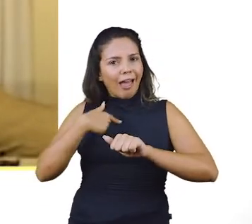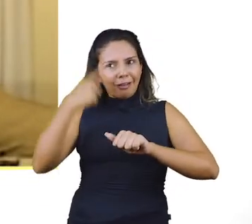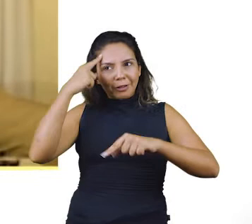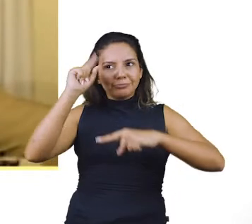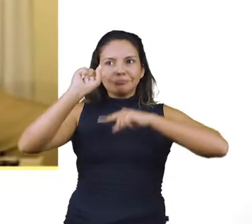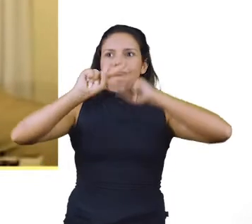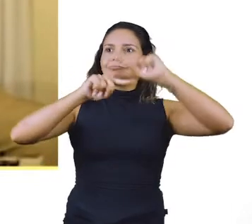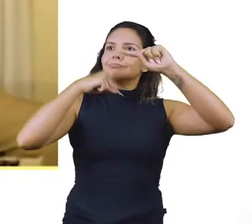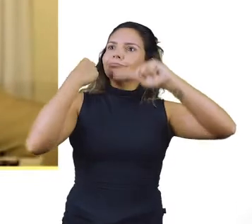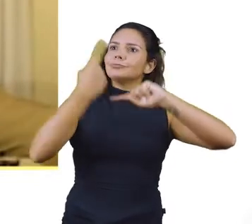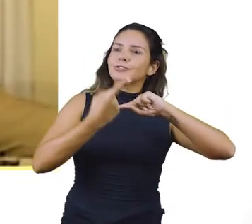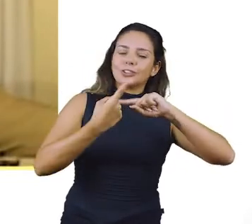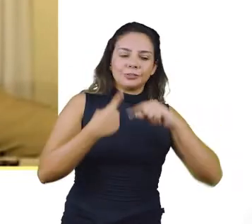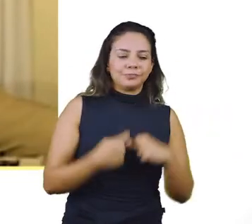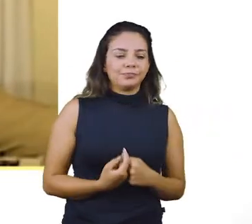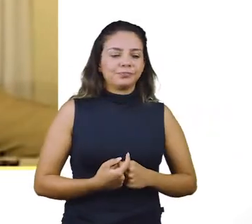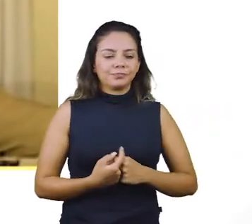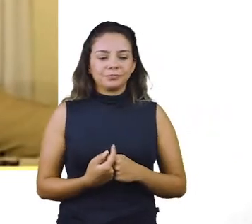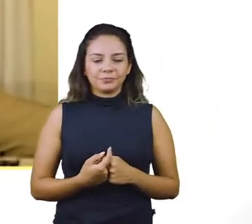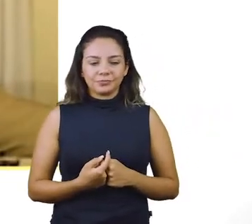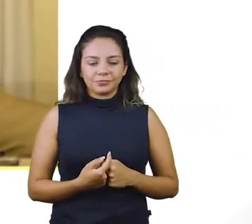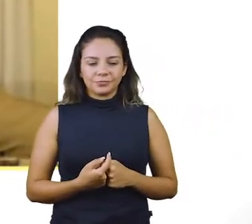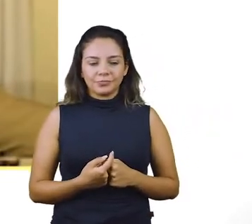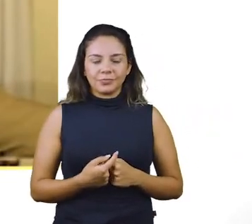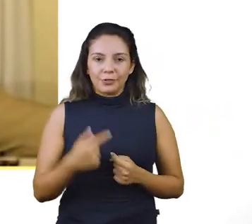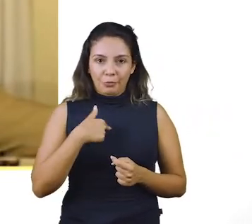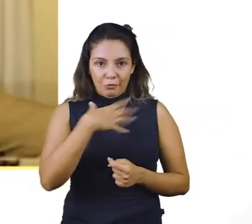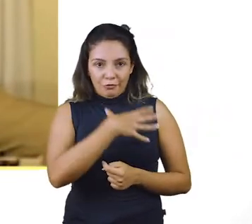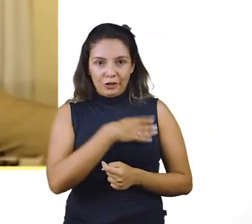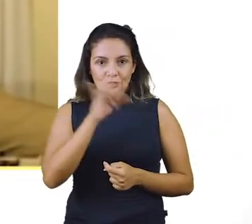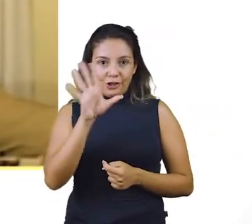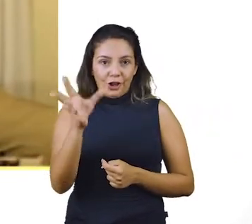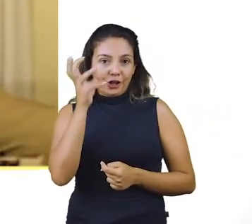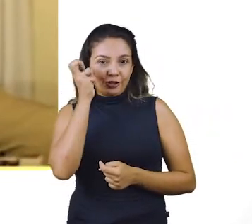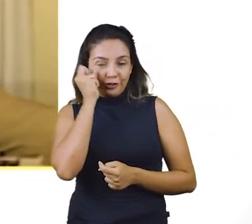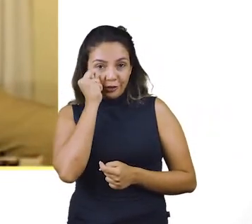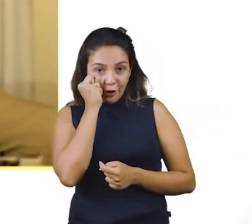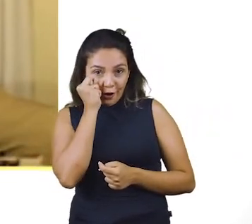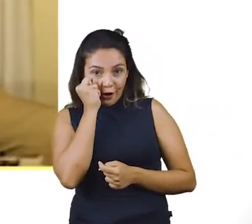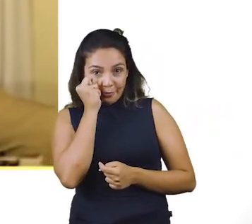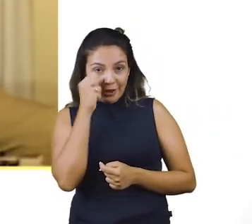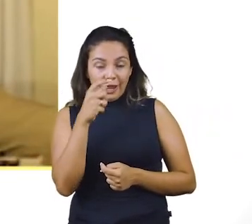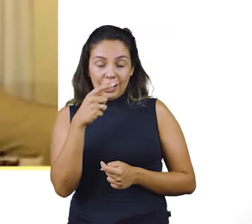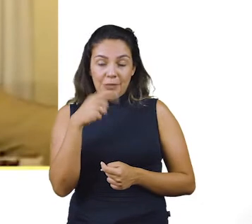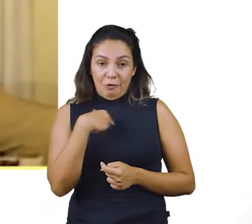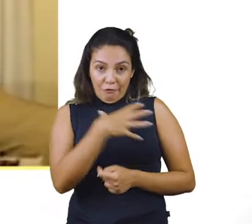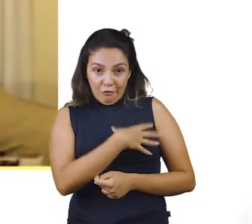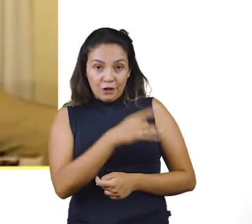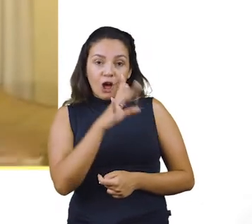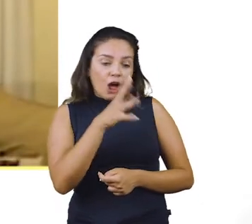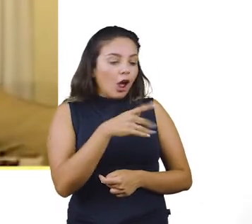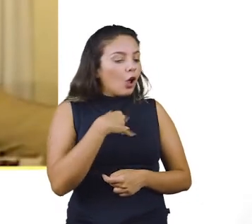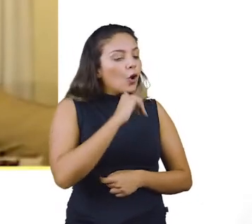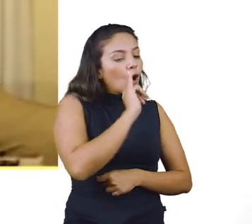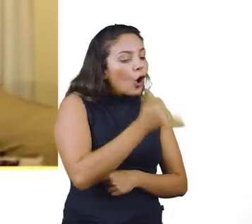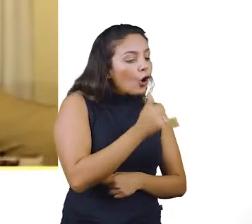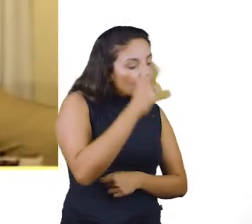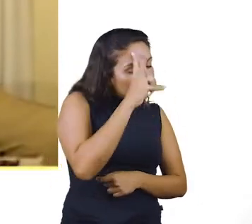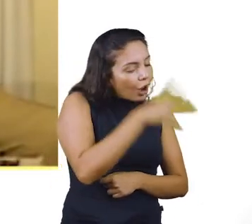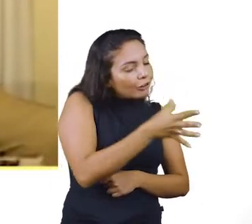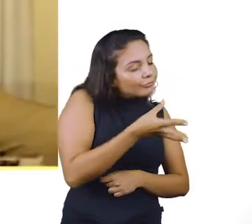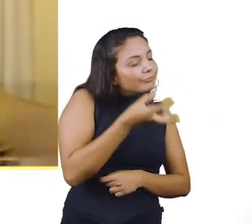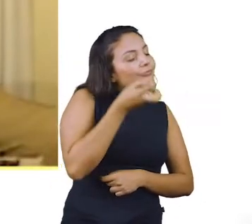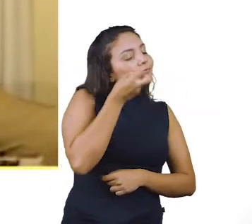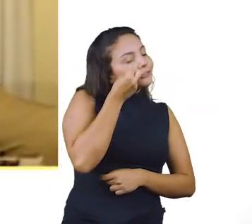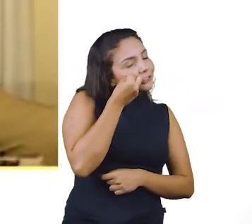todo dia, porque ele só dorme contando histórias. E ele não aceita mais aquela história